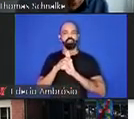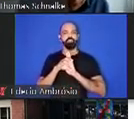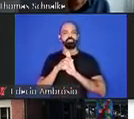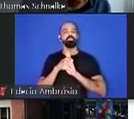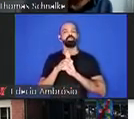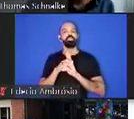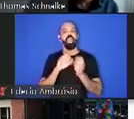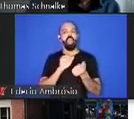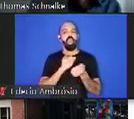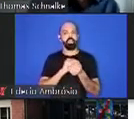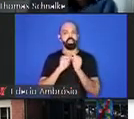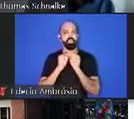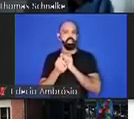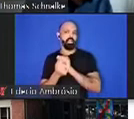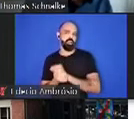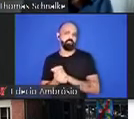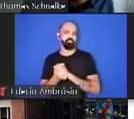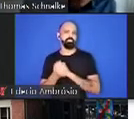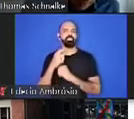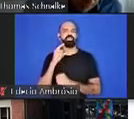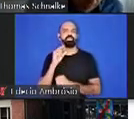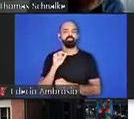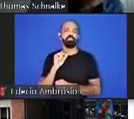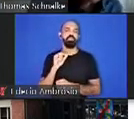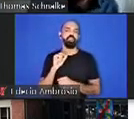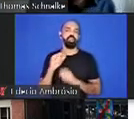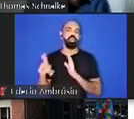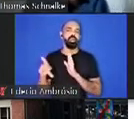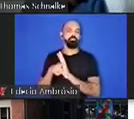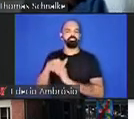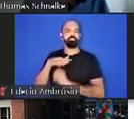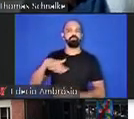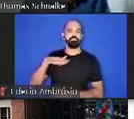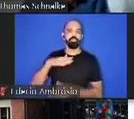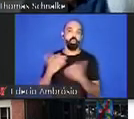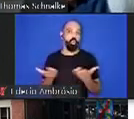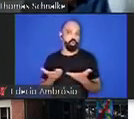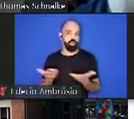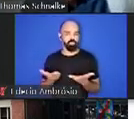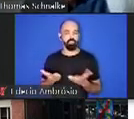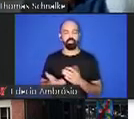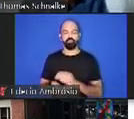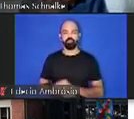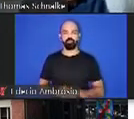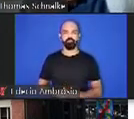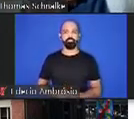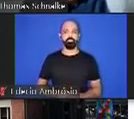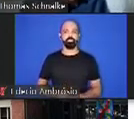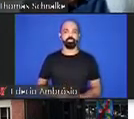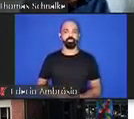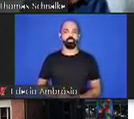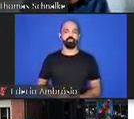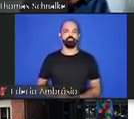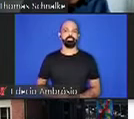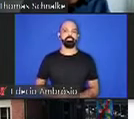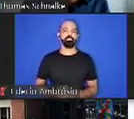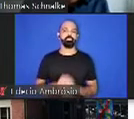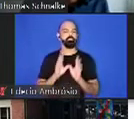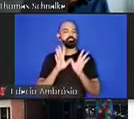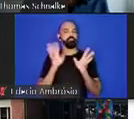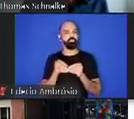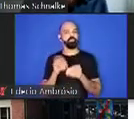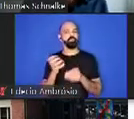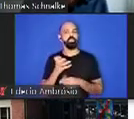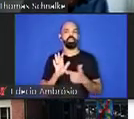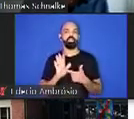adaptamos ligeiramente às expectativas dos espectadores de hoje. Em resumo, era isso que eu queria